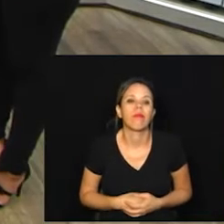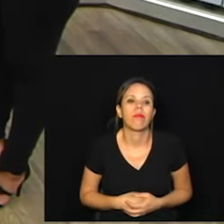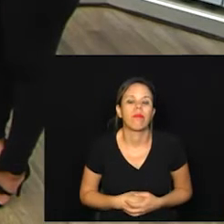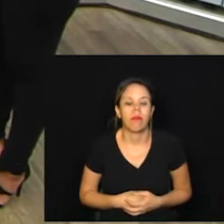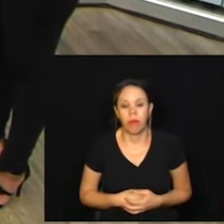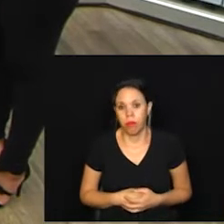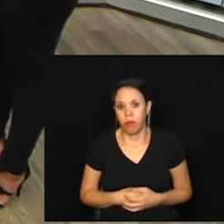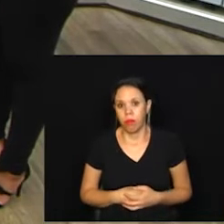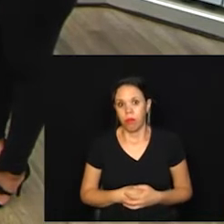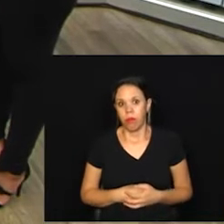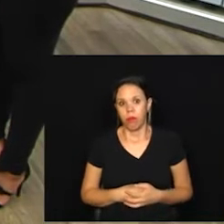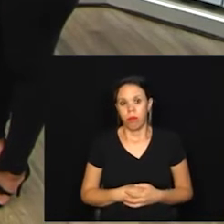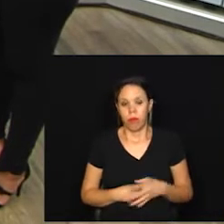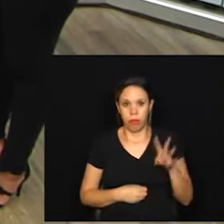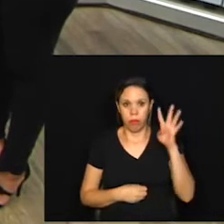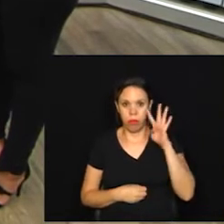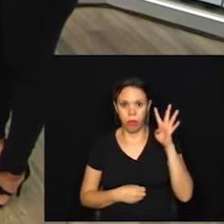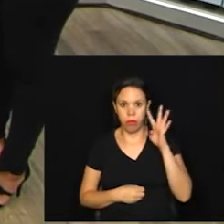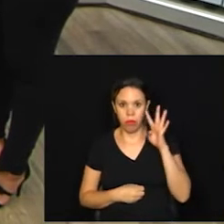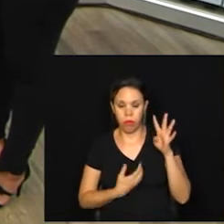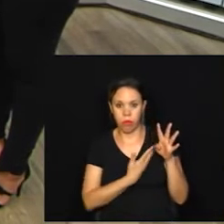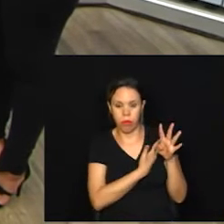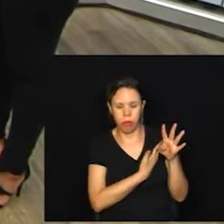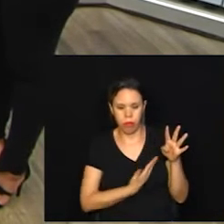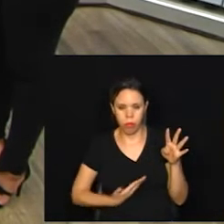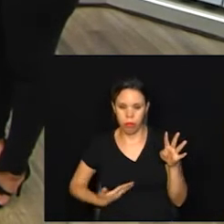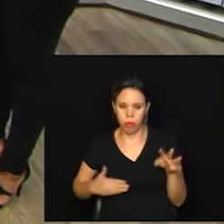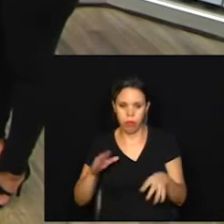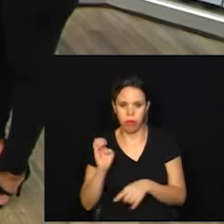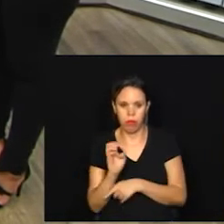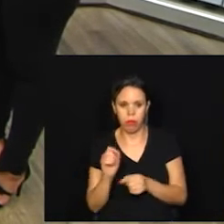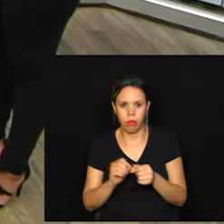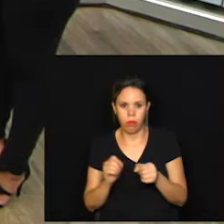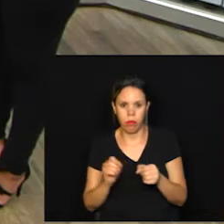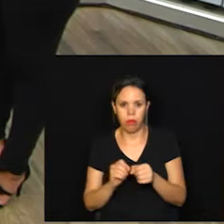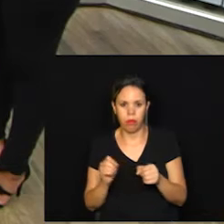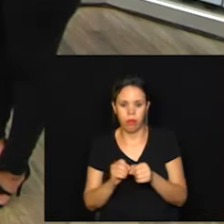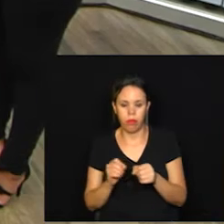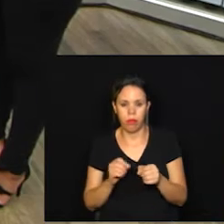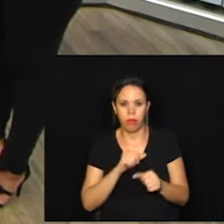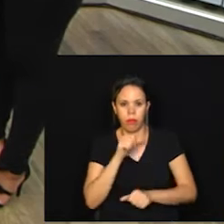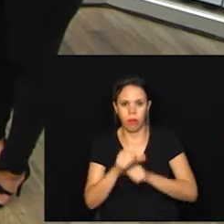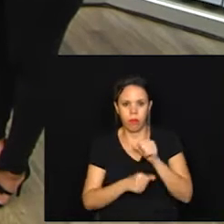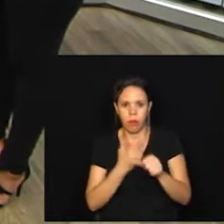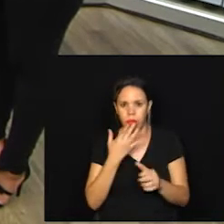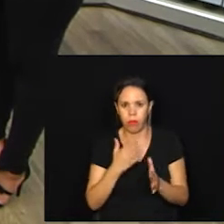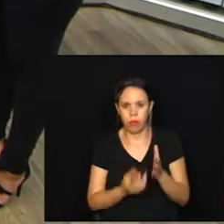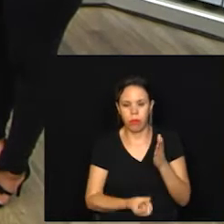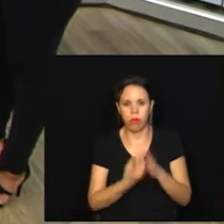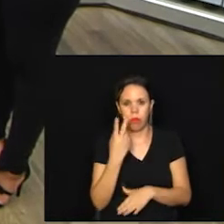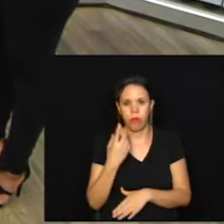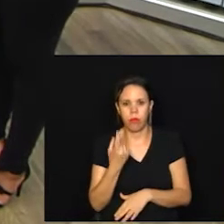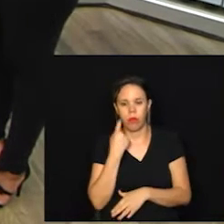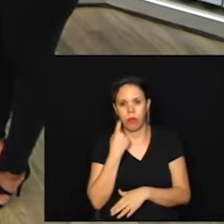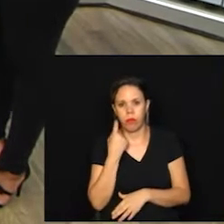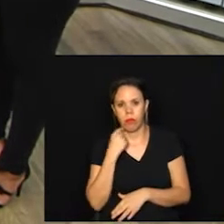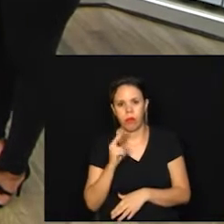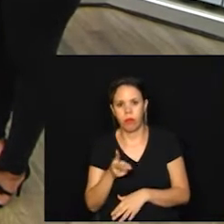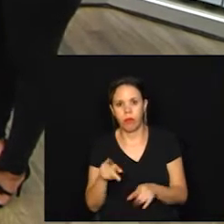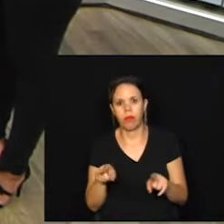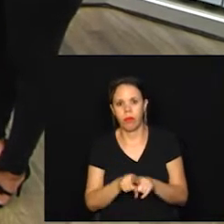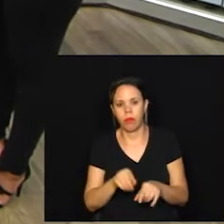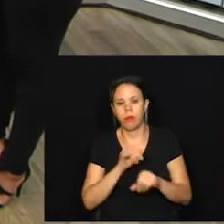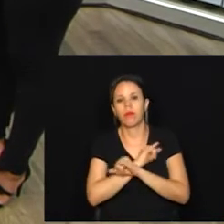Olha, Gabriel, e nesta quarta-feira o governo do estado deve fazer também a reclassificação. Sempre acontece às sextas, mas também